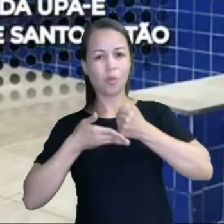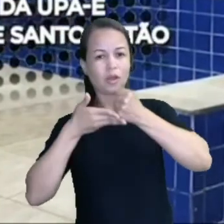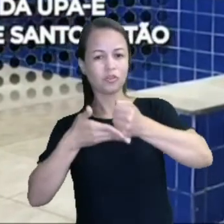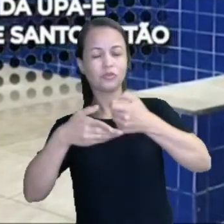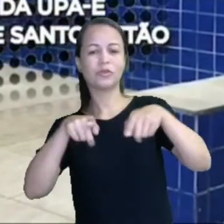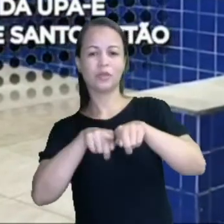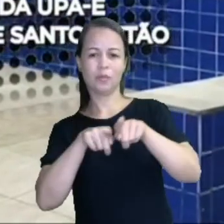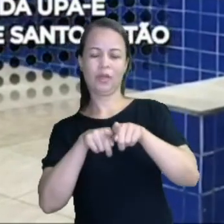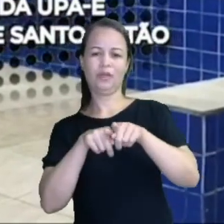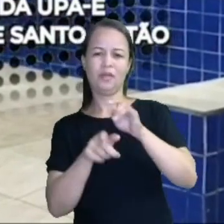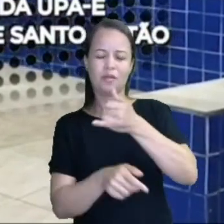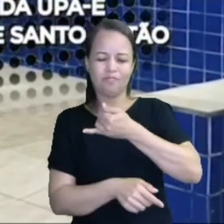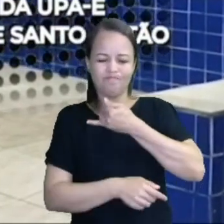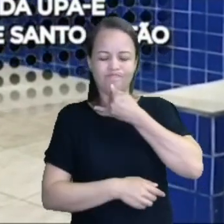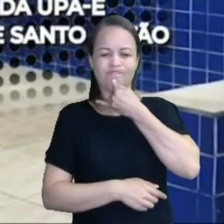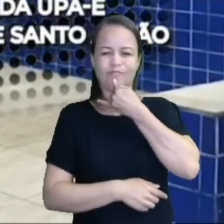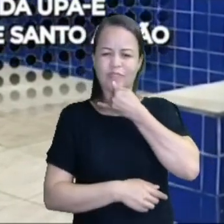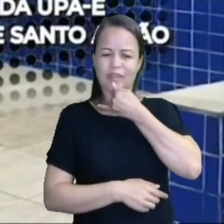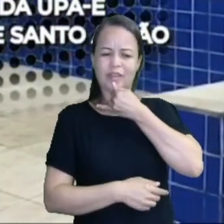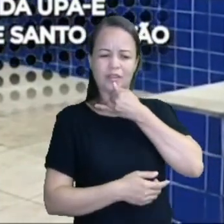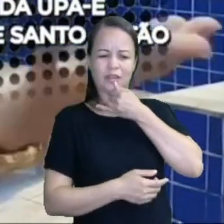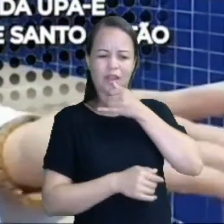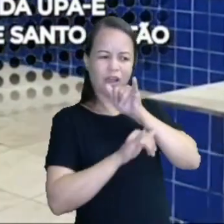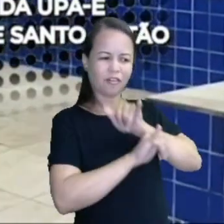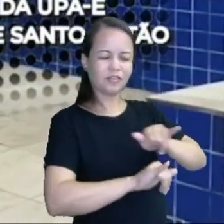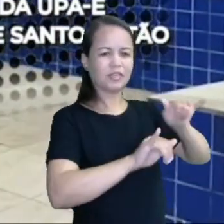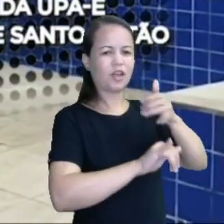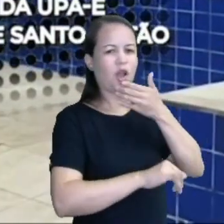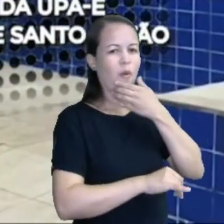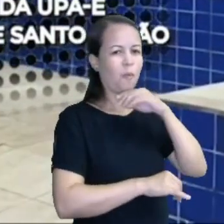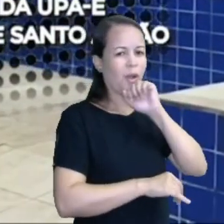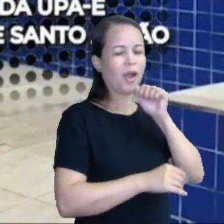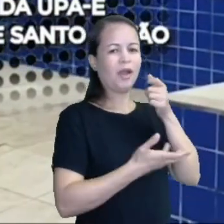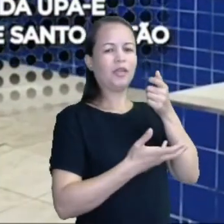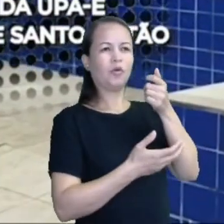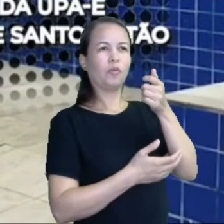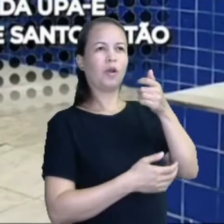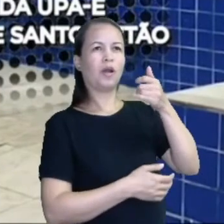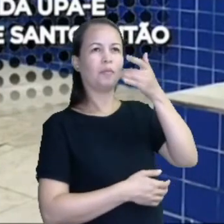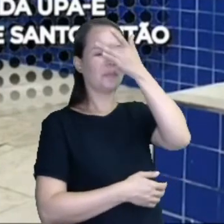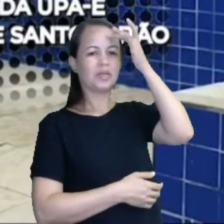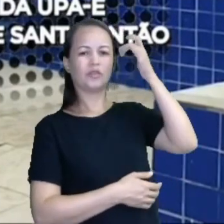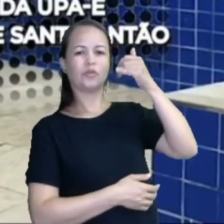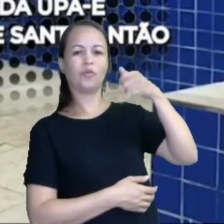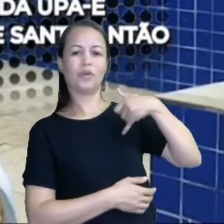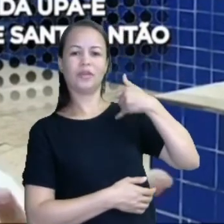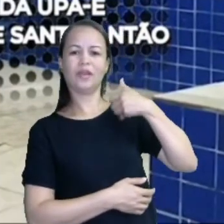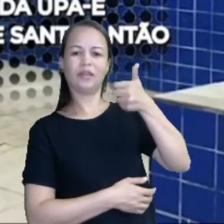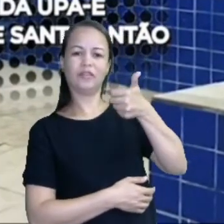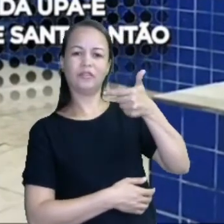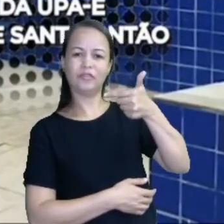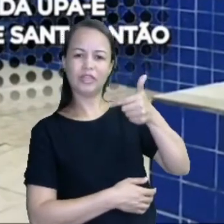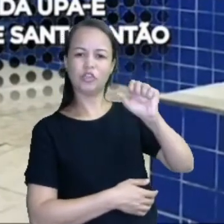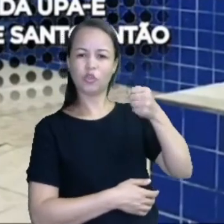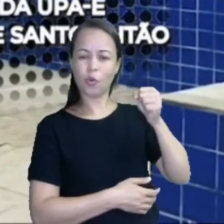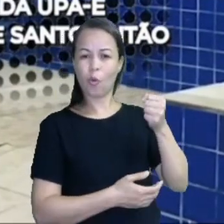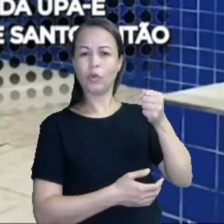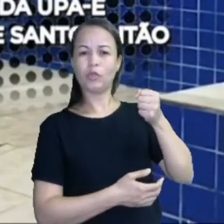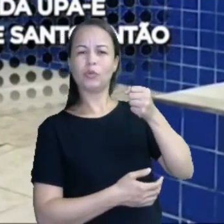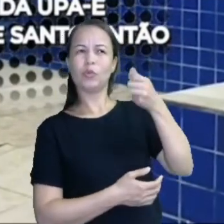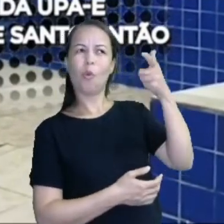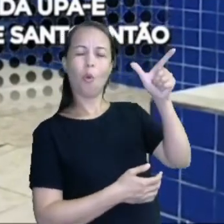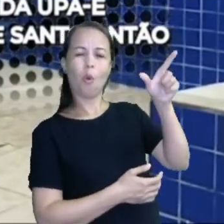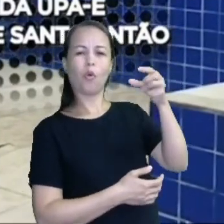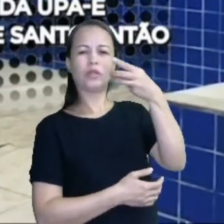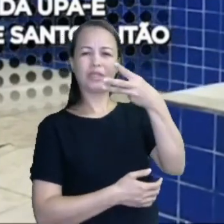triste a gente avisar um pai de uma pessoa de 28 anos, como foi semana passada pra gente, outro de 33, que o filho